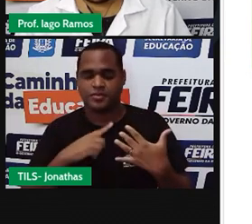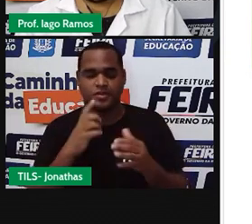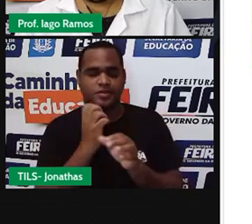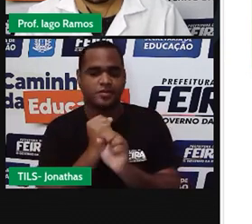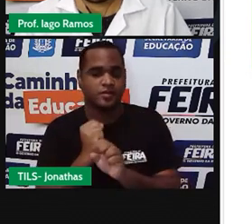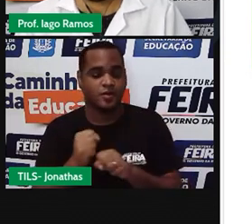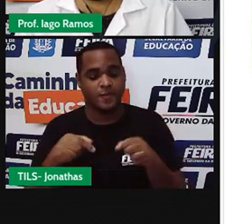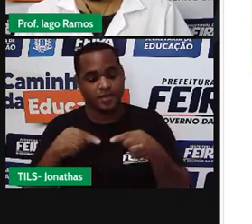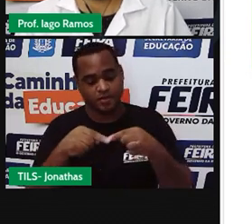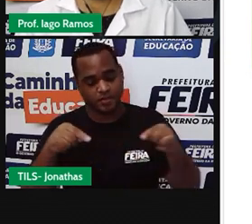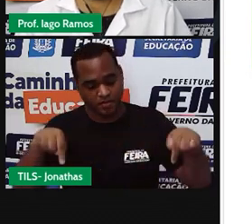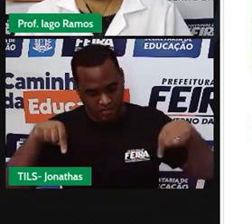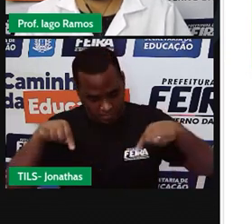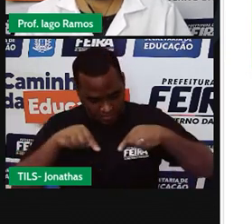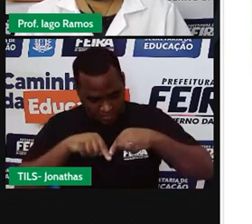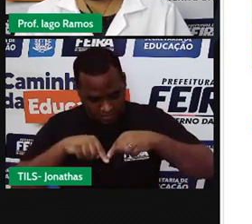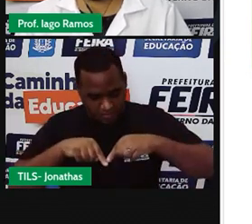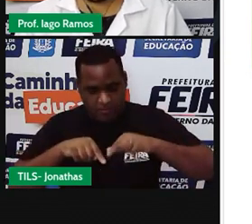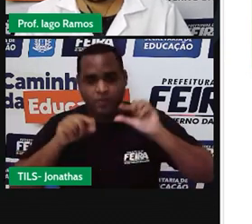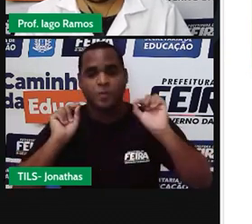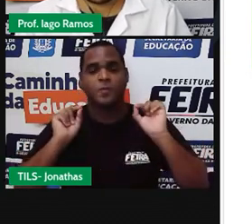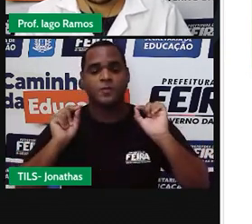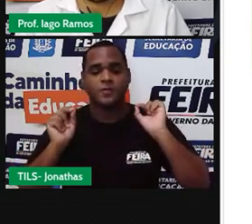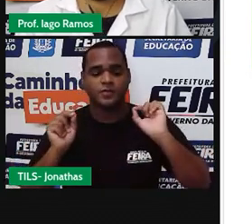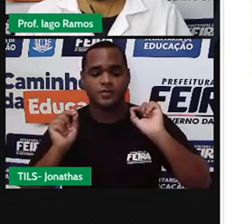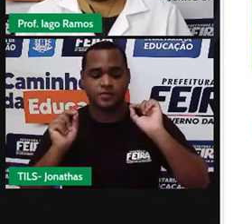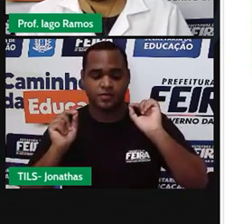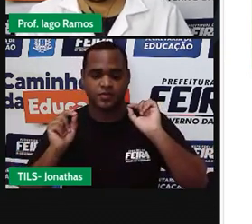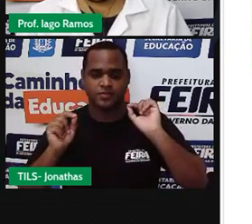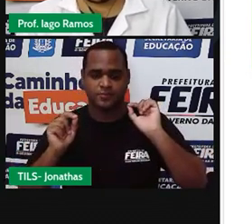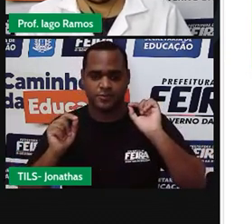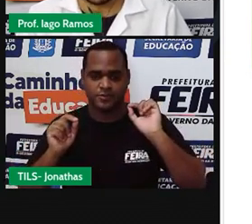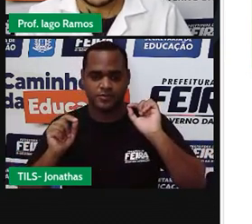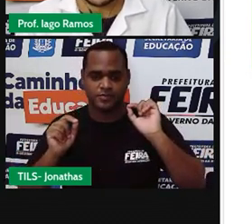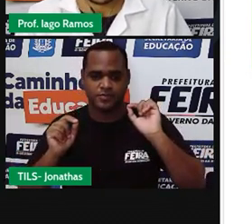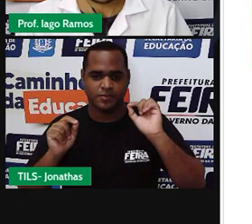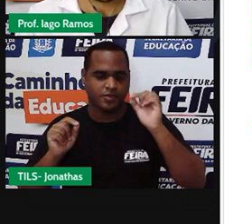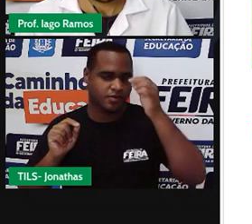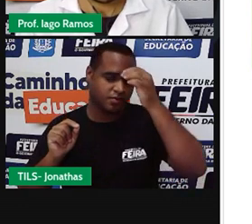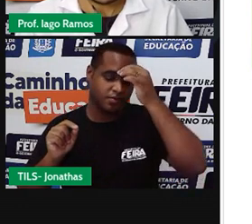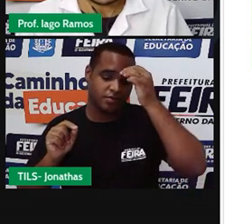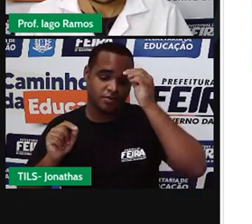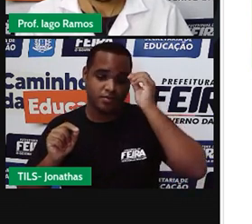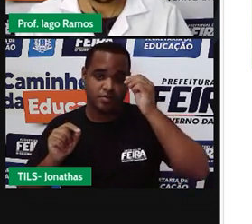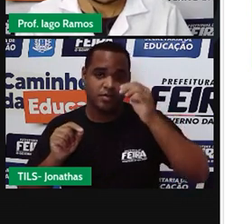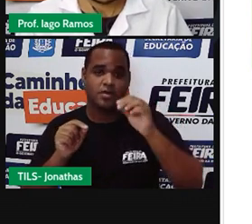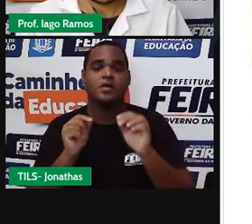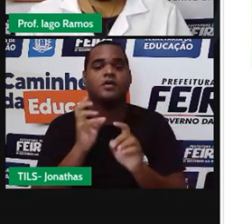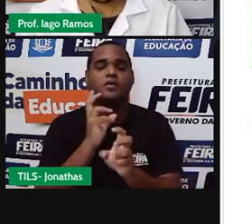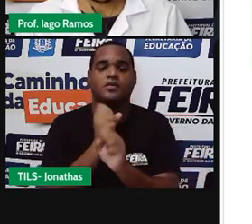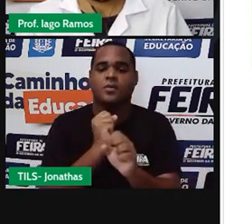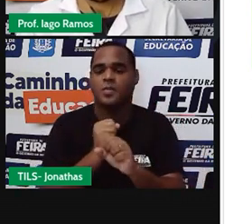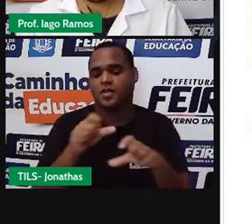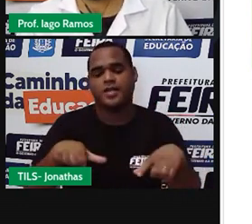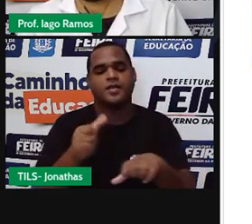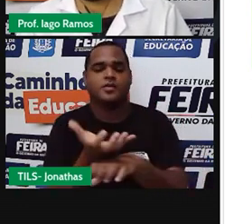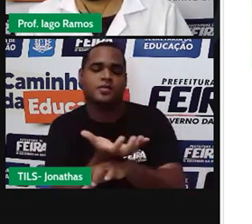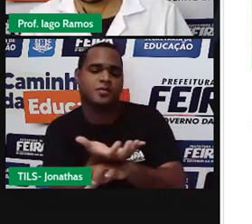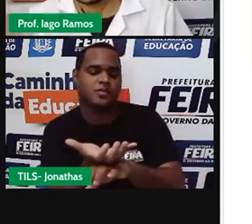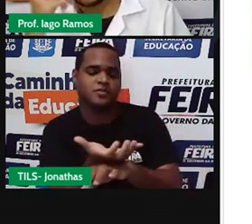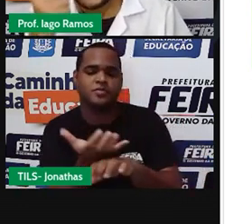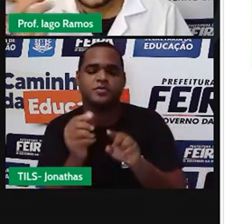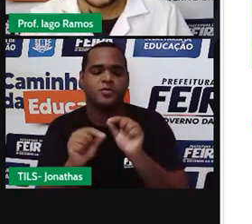desse terreno nessa unidade de medida aqui que a placa de grama a área do terreno é